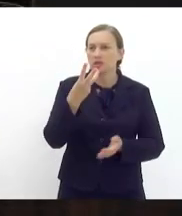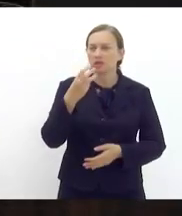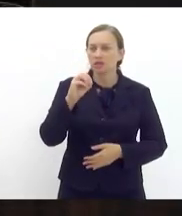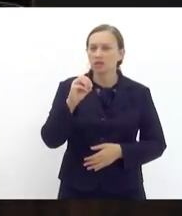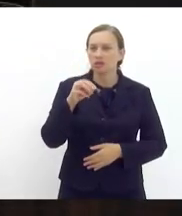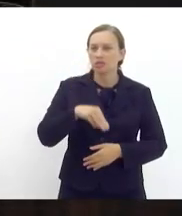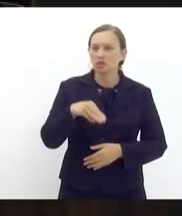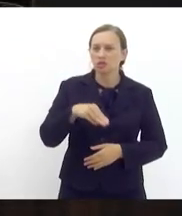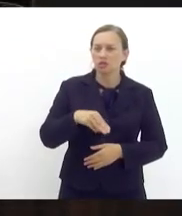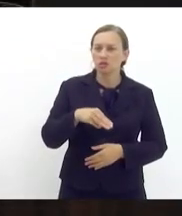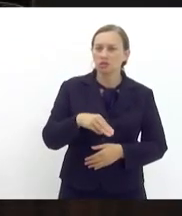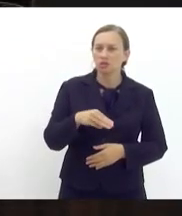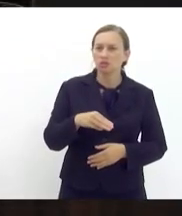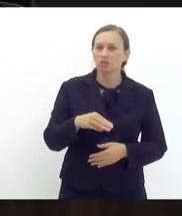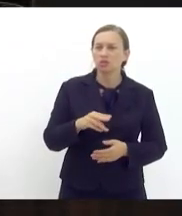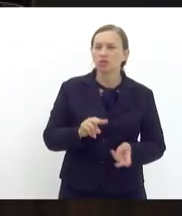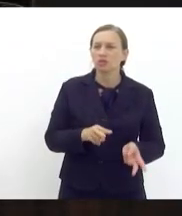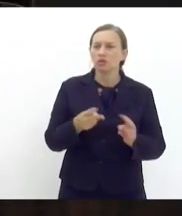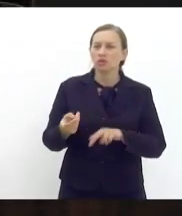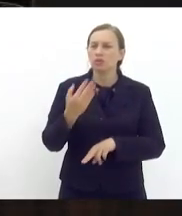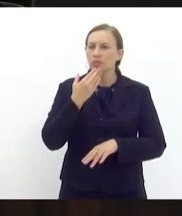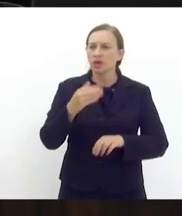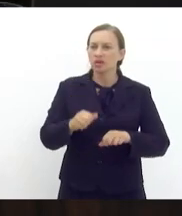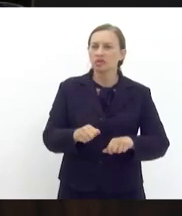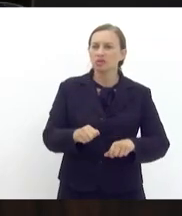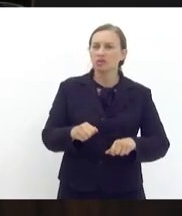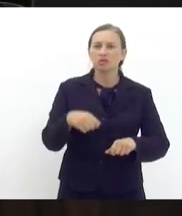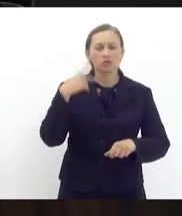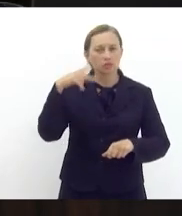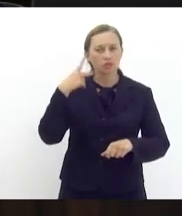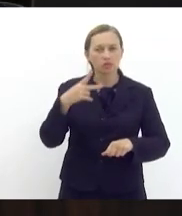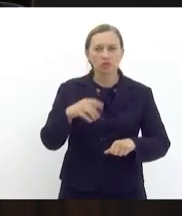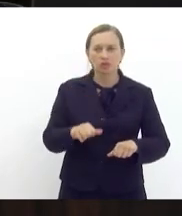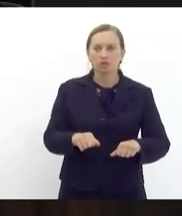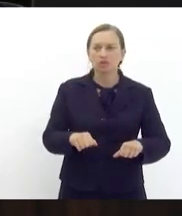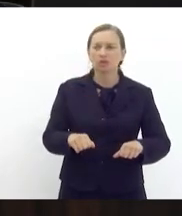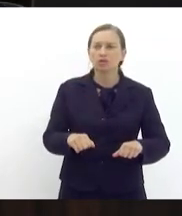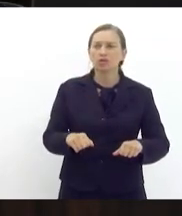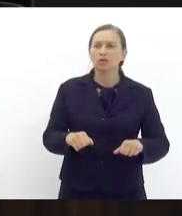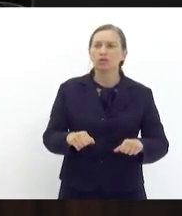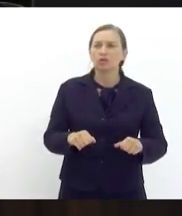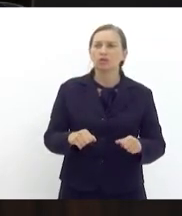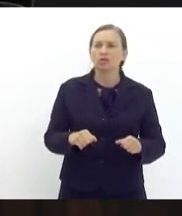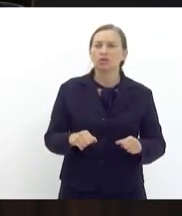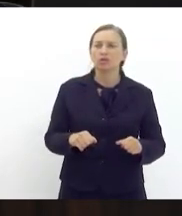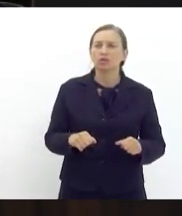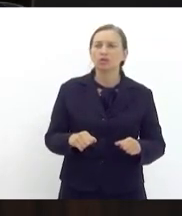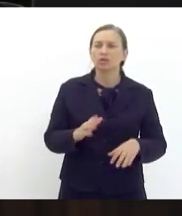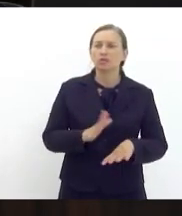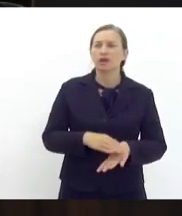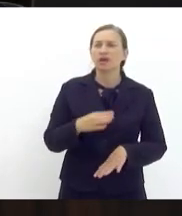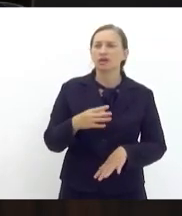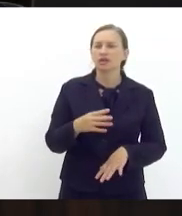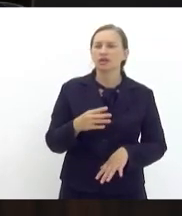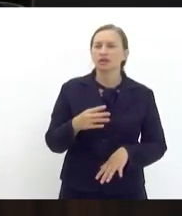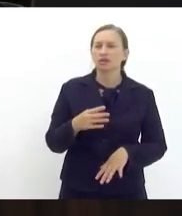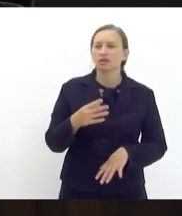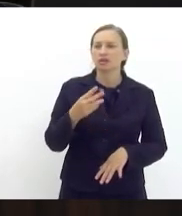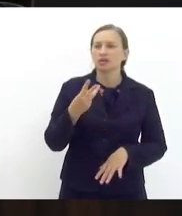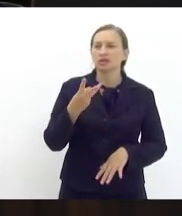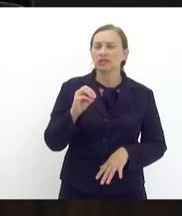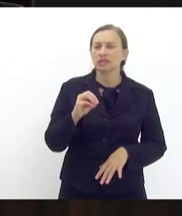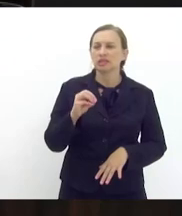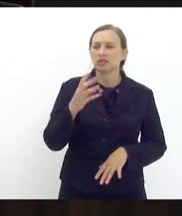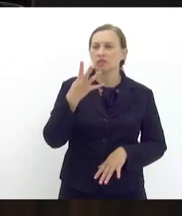prorrogação submeto o parlamento do autorizo de prorrogar por mais ao invés de 30